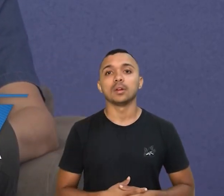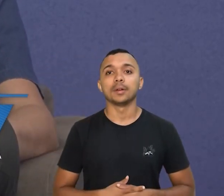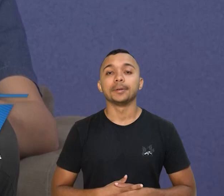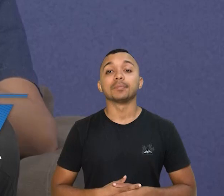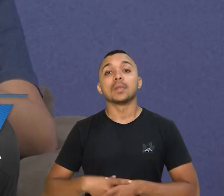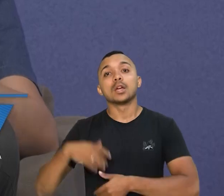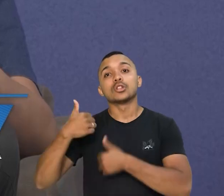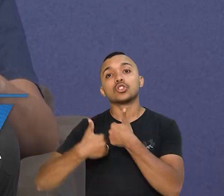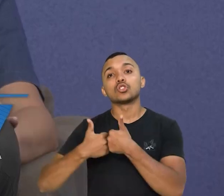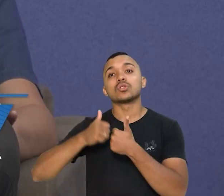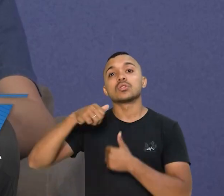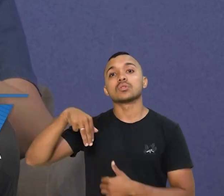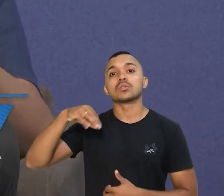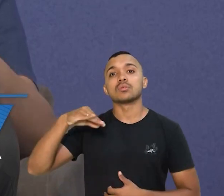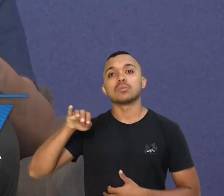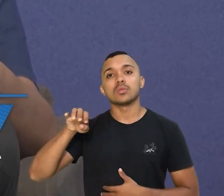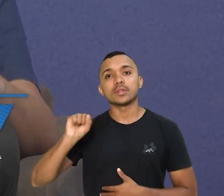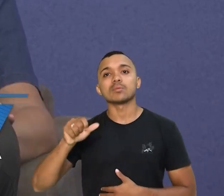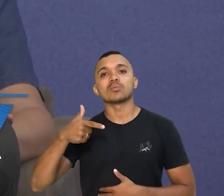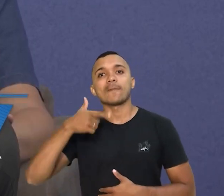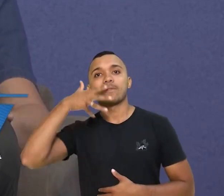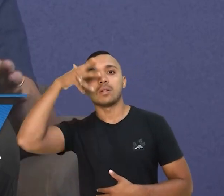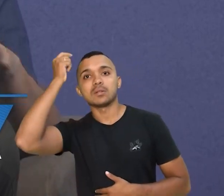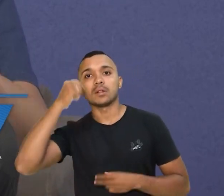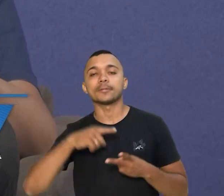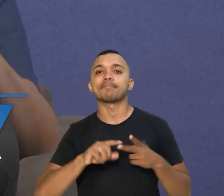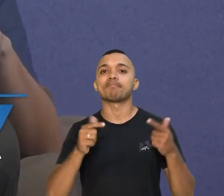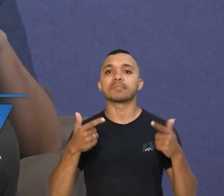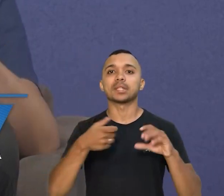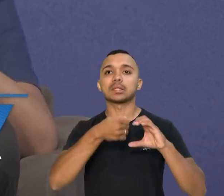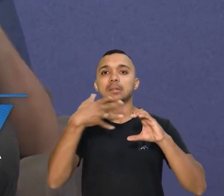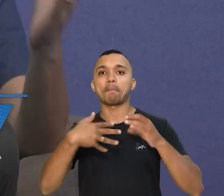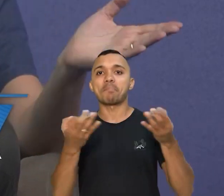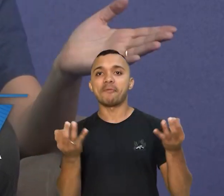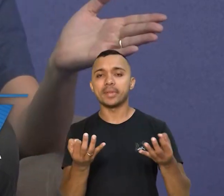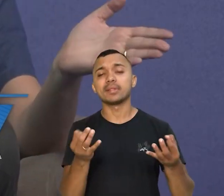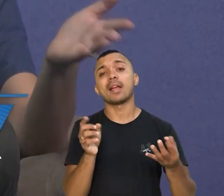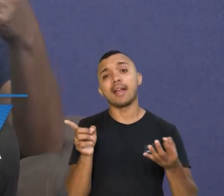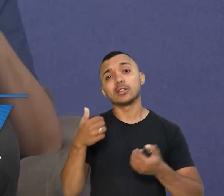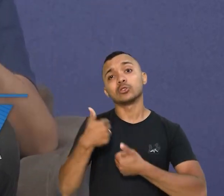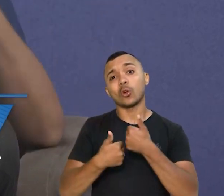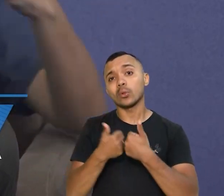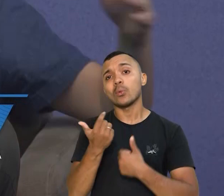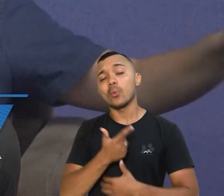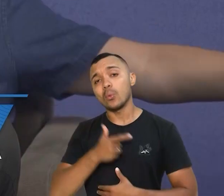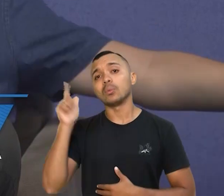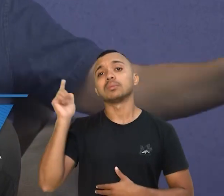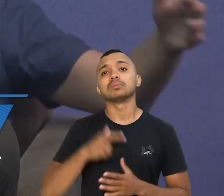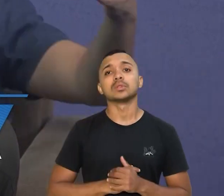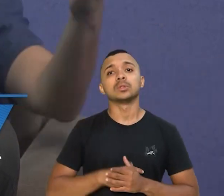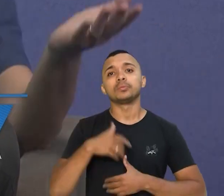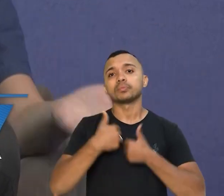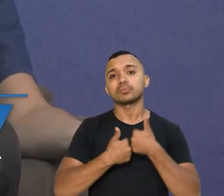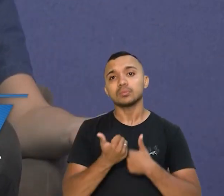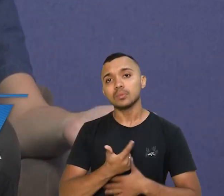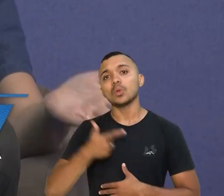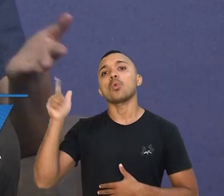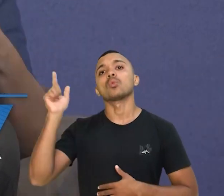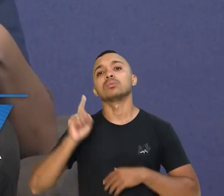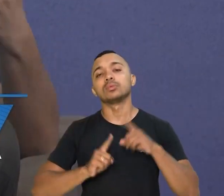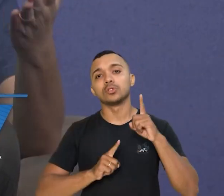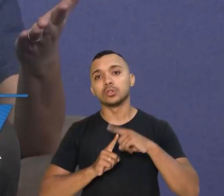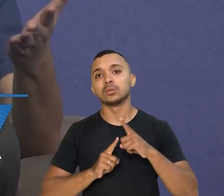mas o Moisés também não é a mesma característica, não tem velocidade que o Moisés tem. É outro tipo de jogador. Fica ali do lado esquerdo, até aí o Renato Abel pode ficar lá do lado esquerdo